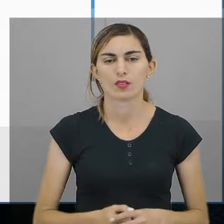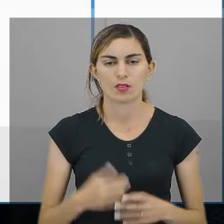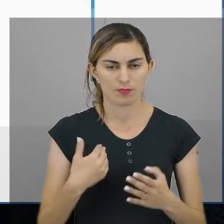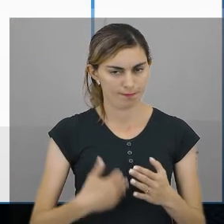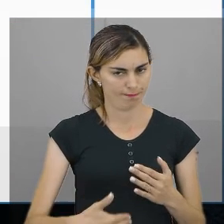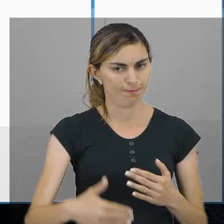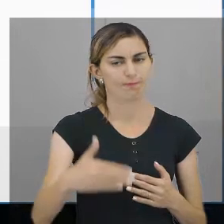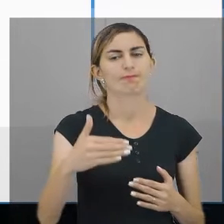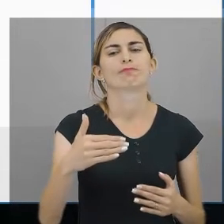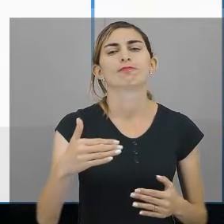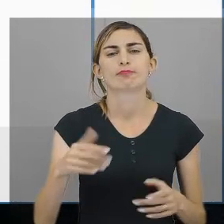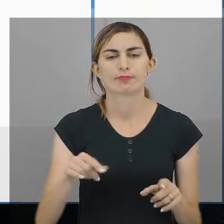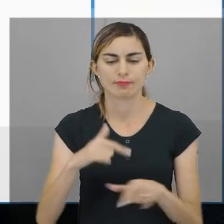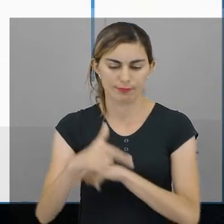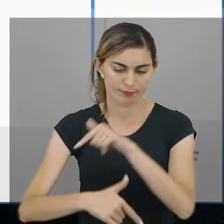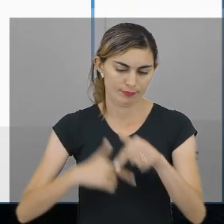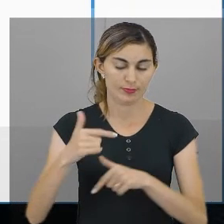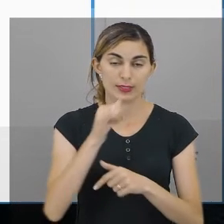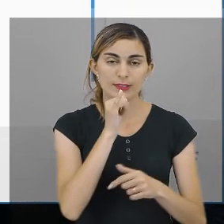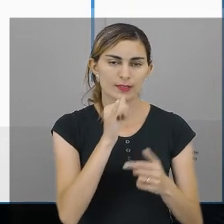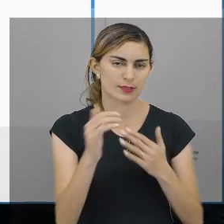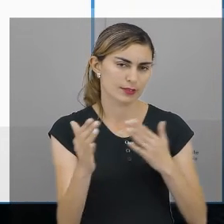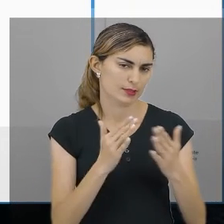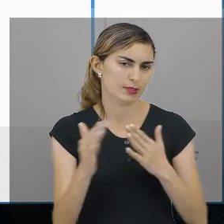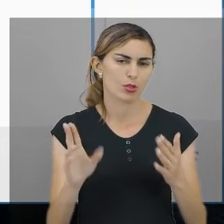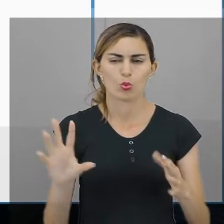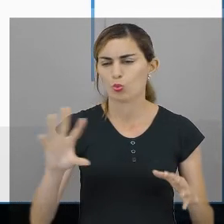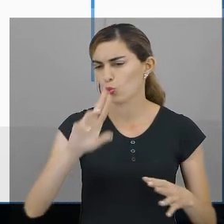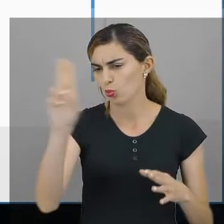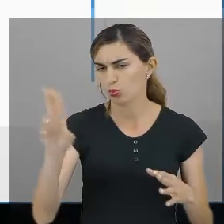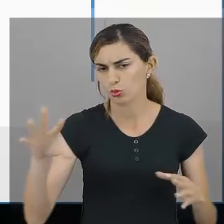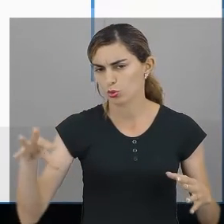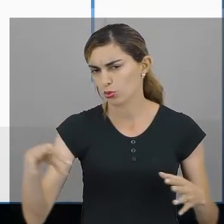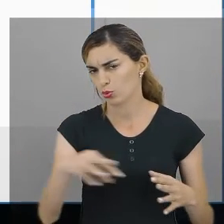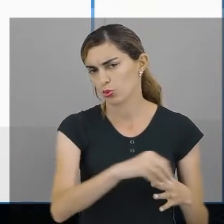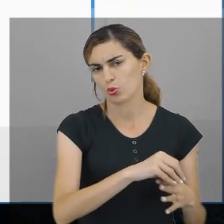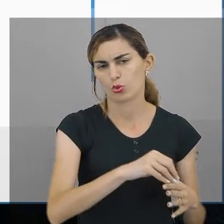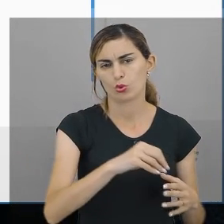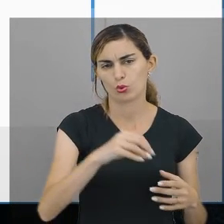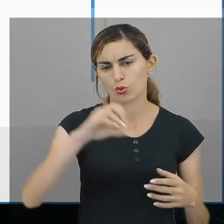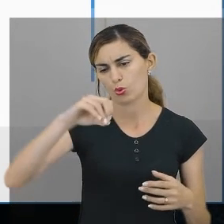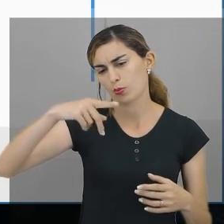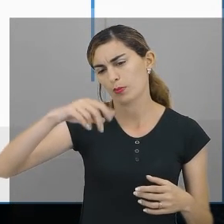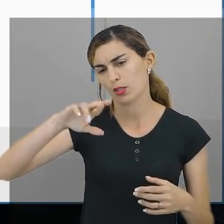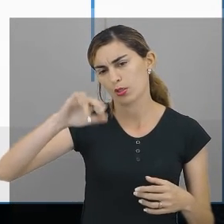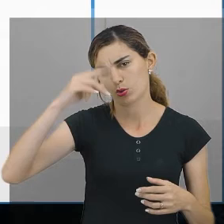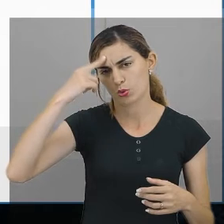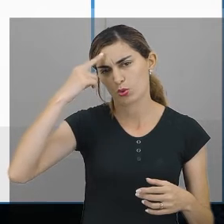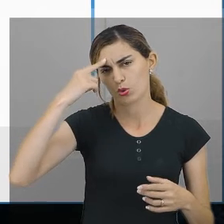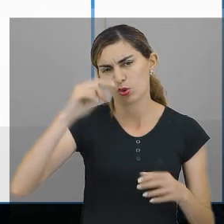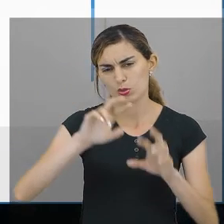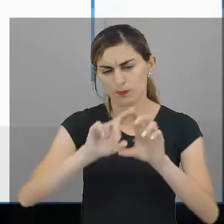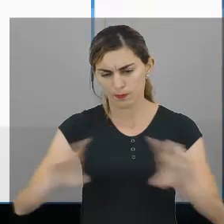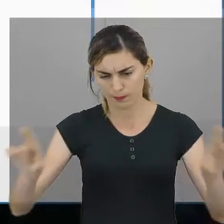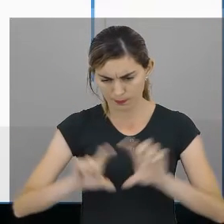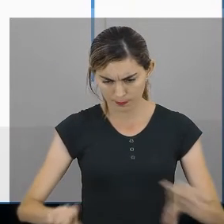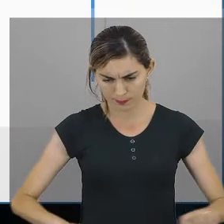vamos trabalhar com um exemplo que usa todos os operadores lógicos em diversas expressões